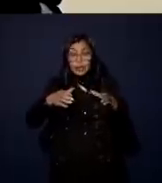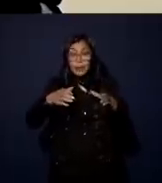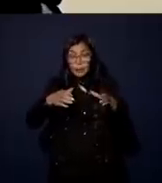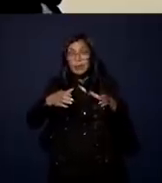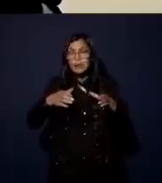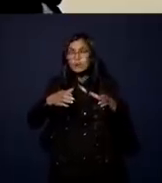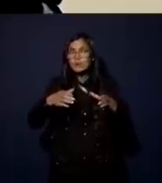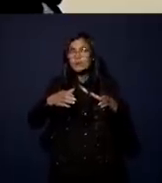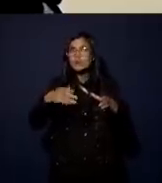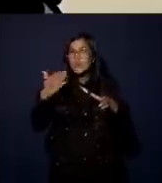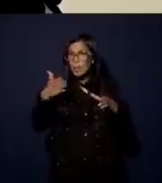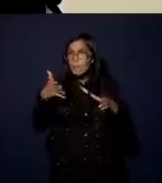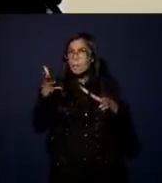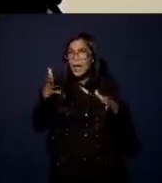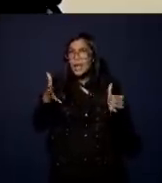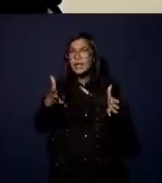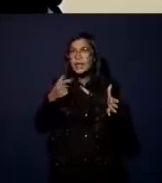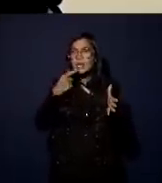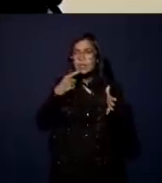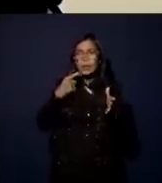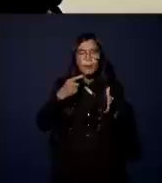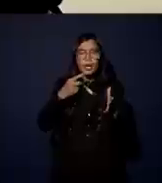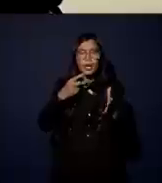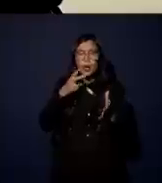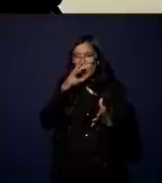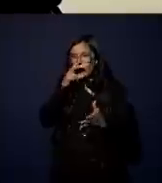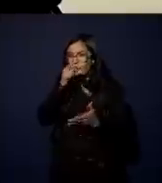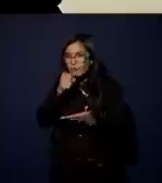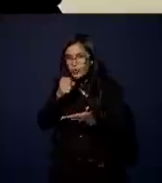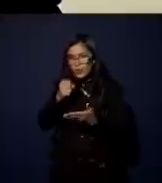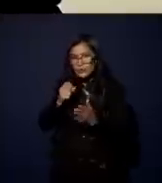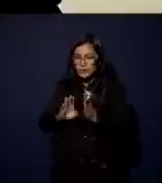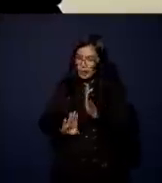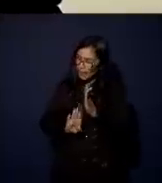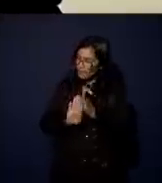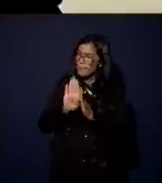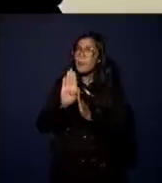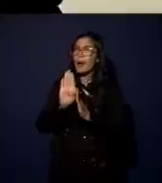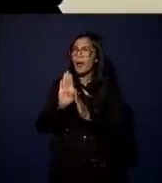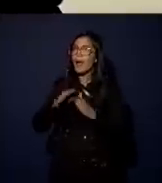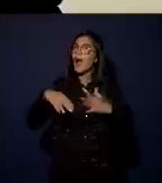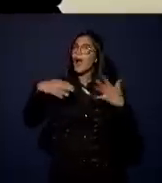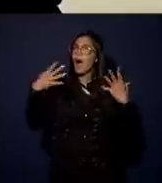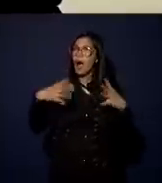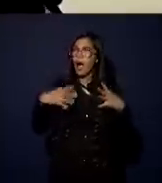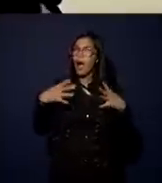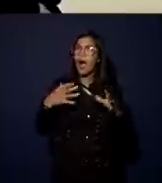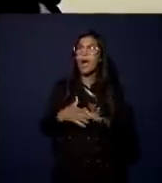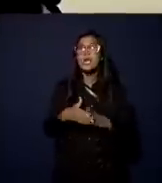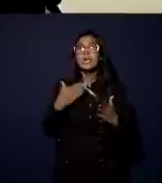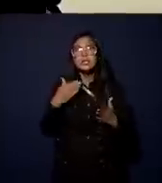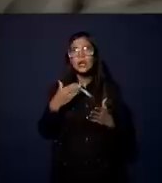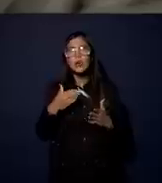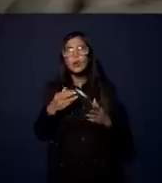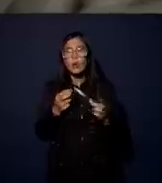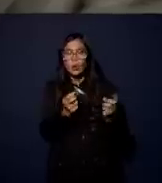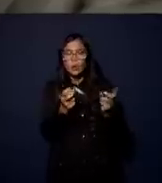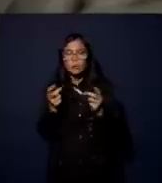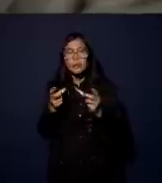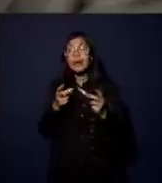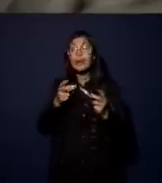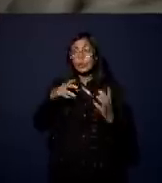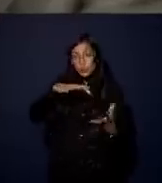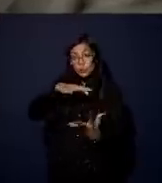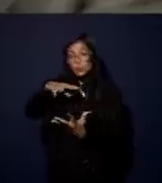expressivo e ter um potencial de crescimento gigantesco são pouquíssimos os mercados no